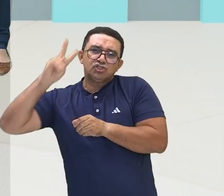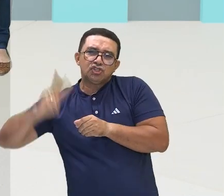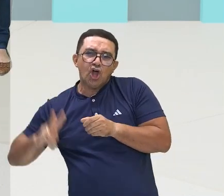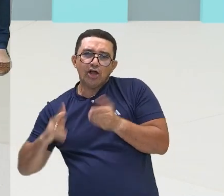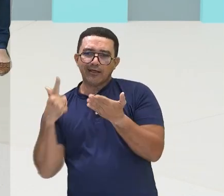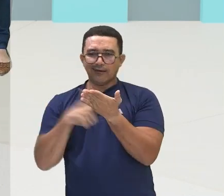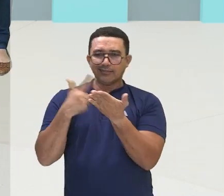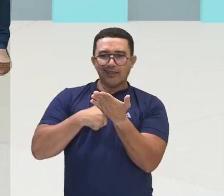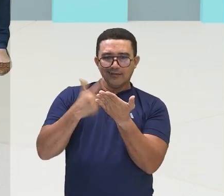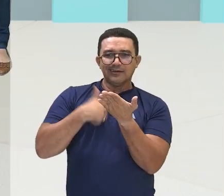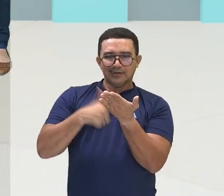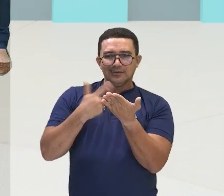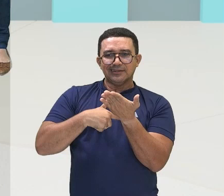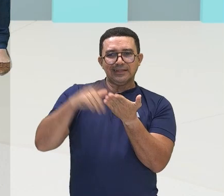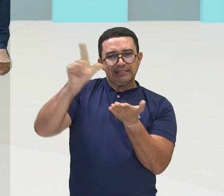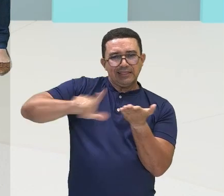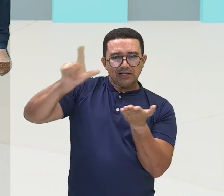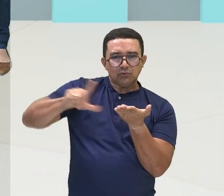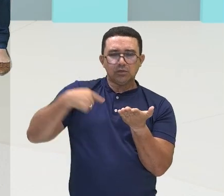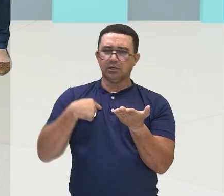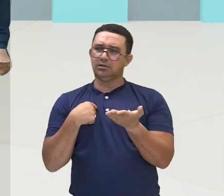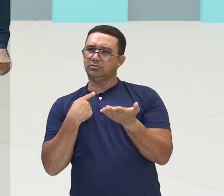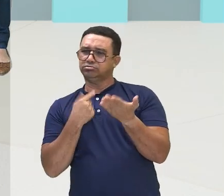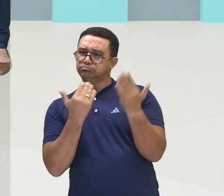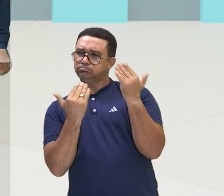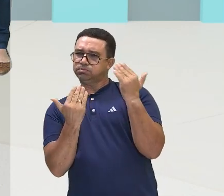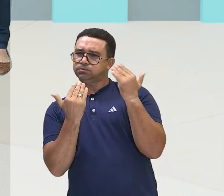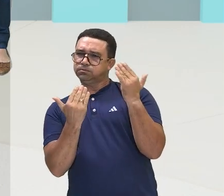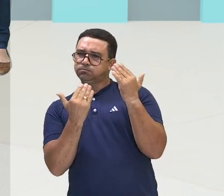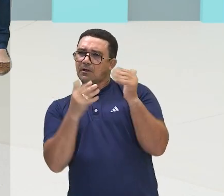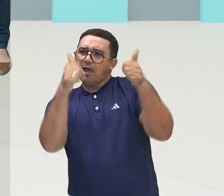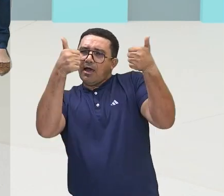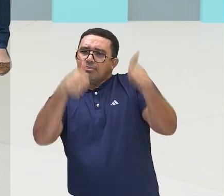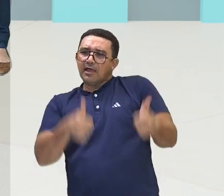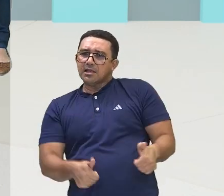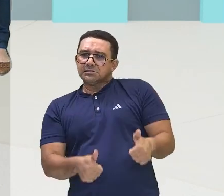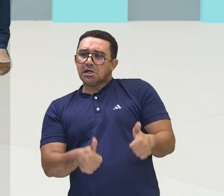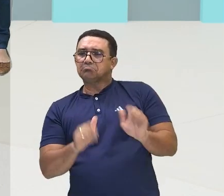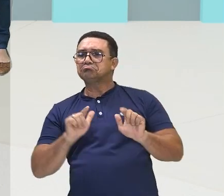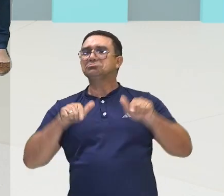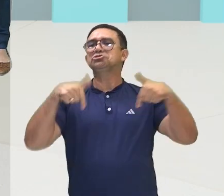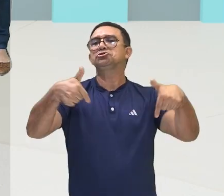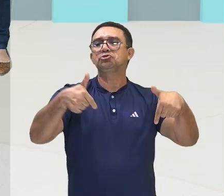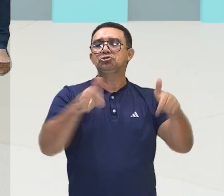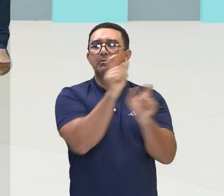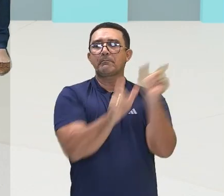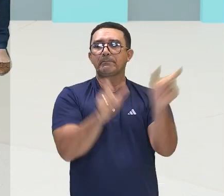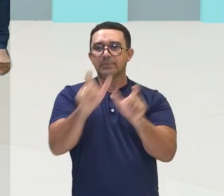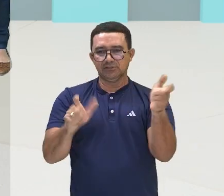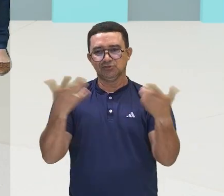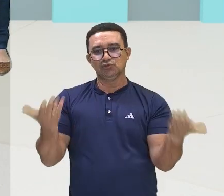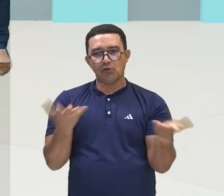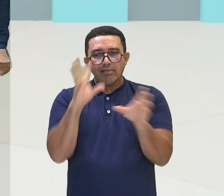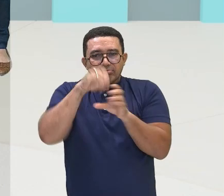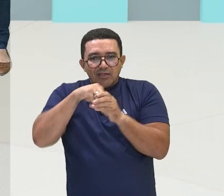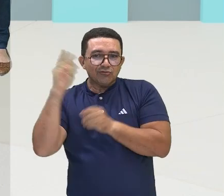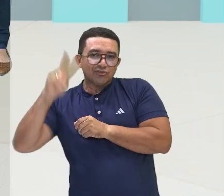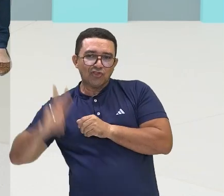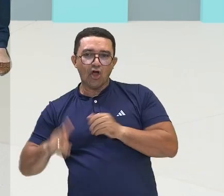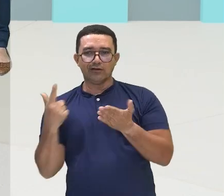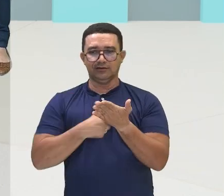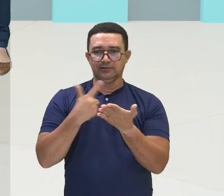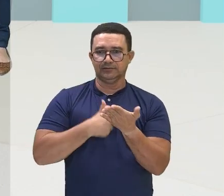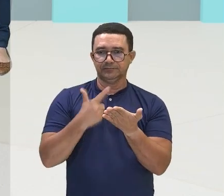pessoas traem. Então, eu vou ter essa análise aí em relação a essas atitudes. Eles fazem isso por determinado motivo,